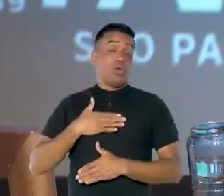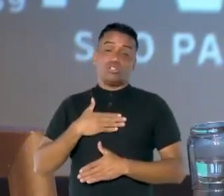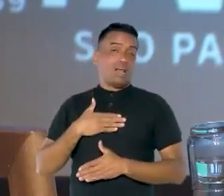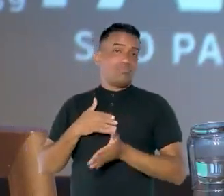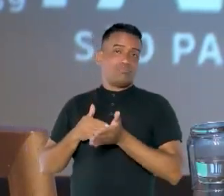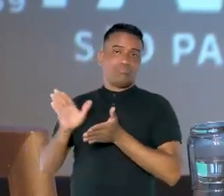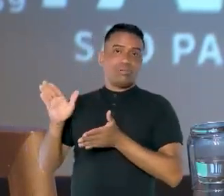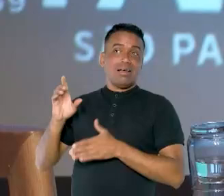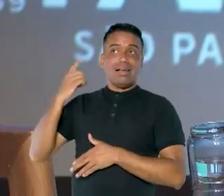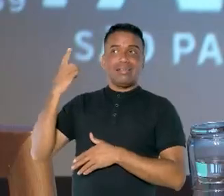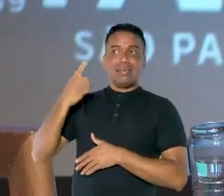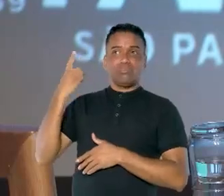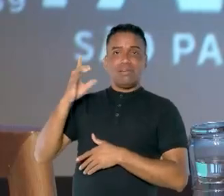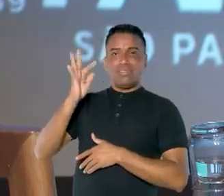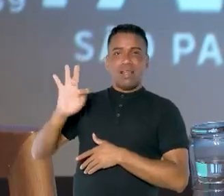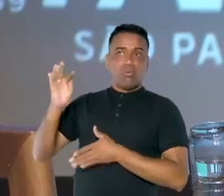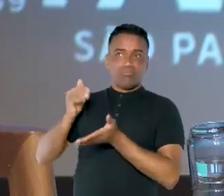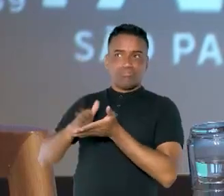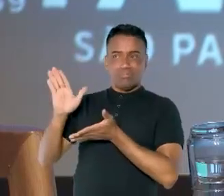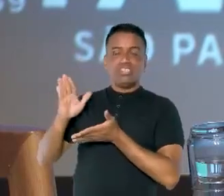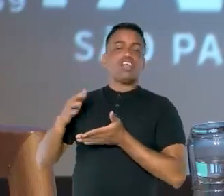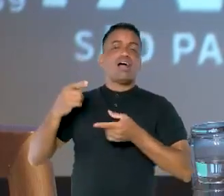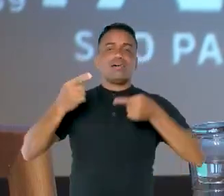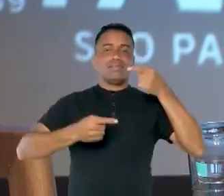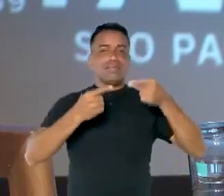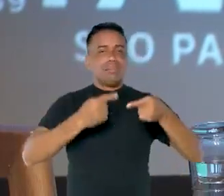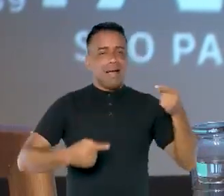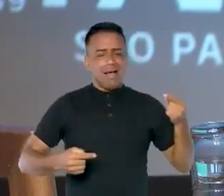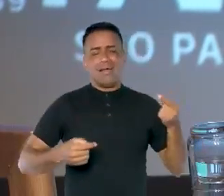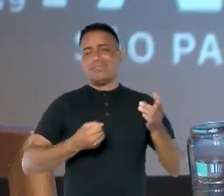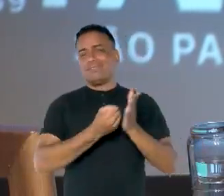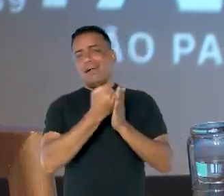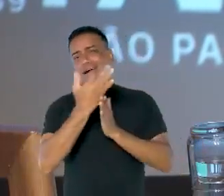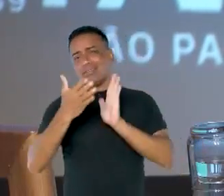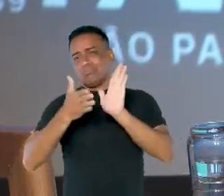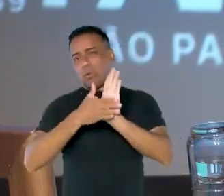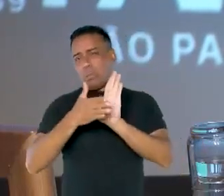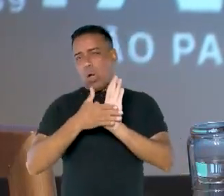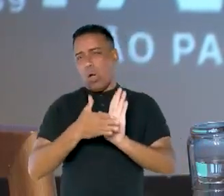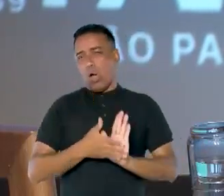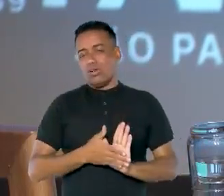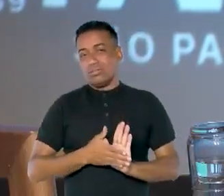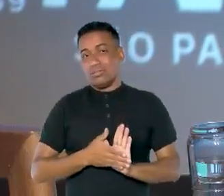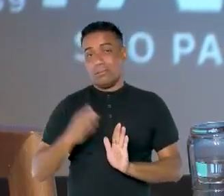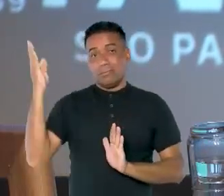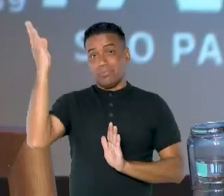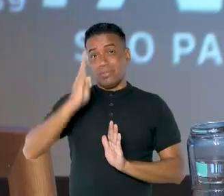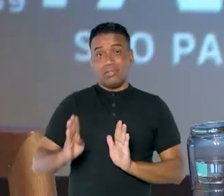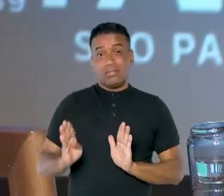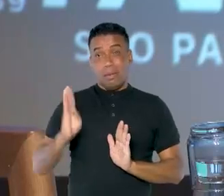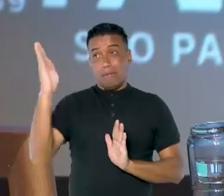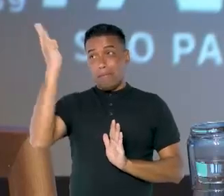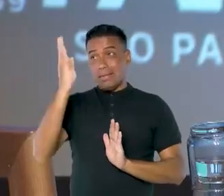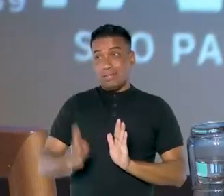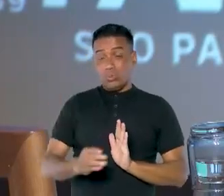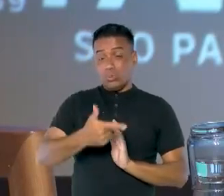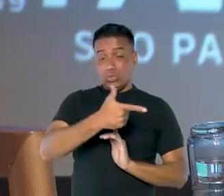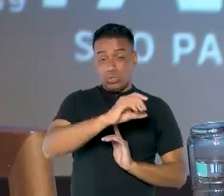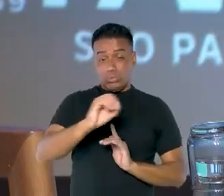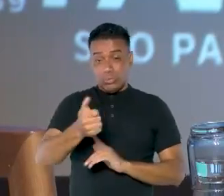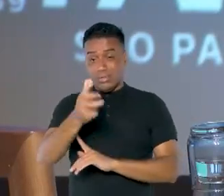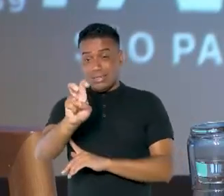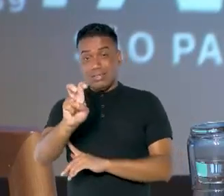tínhamos deixado vários debates e várias propostas sobre isso. O Brasil, em 2015, aprova